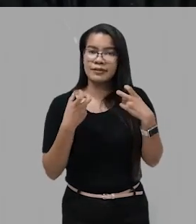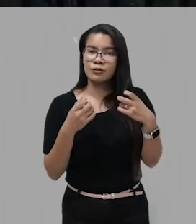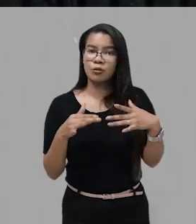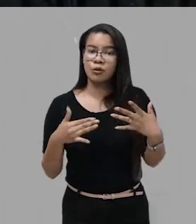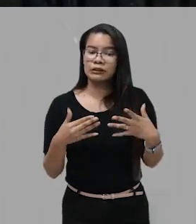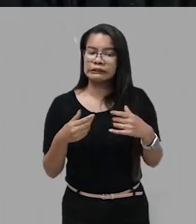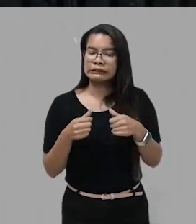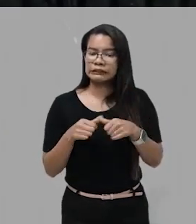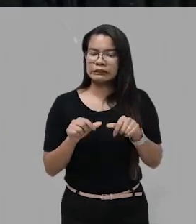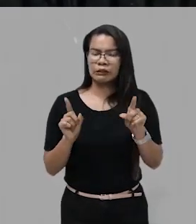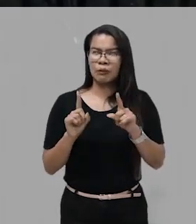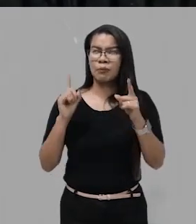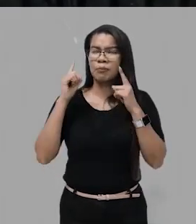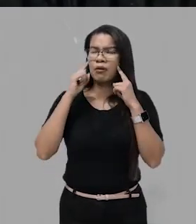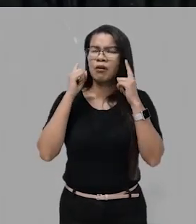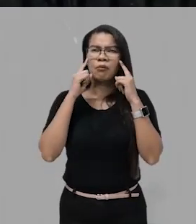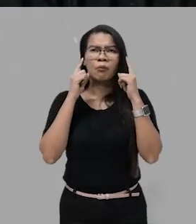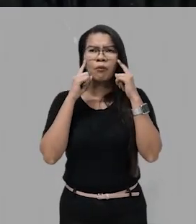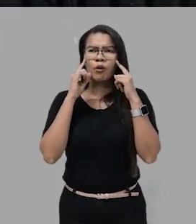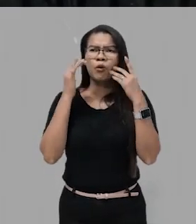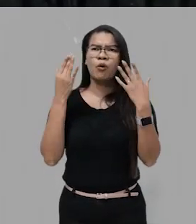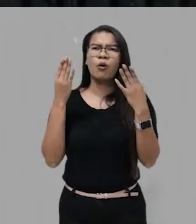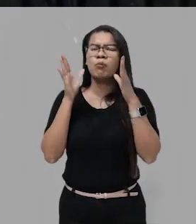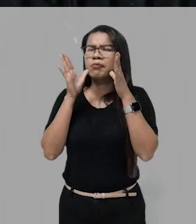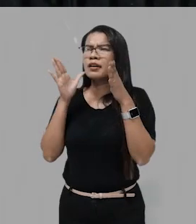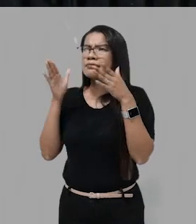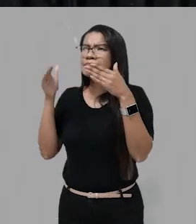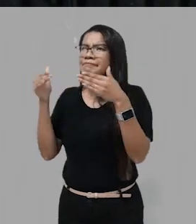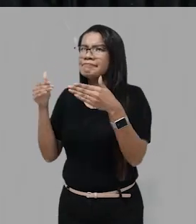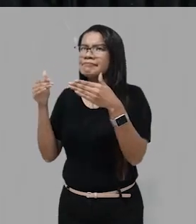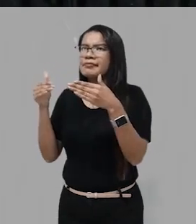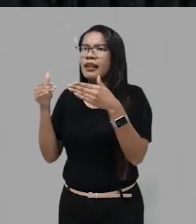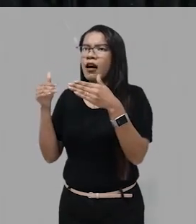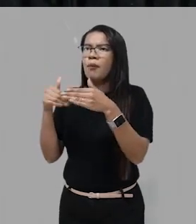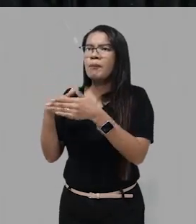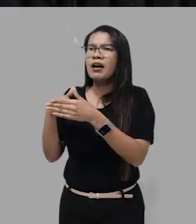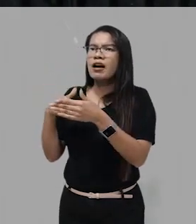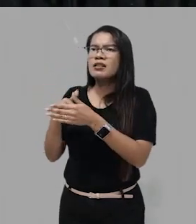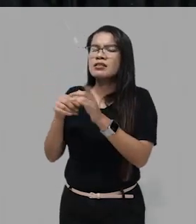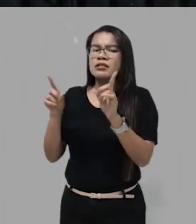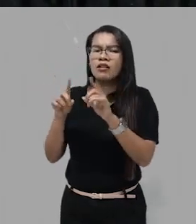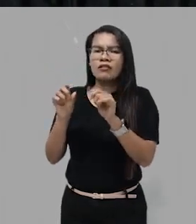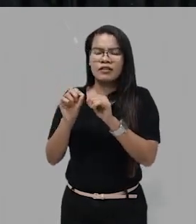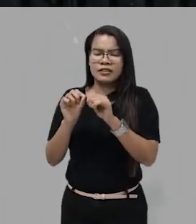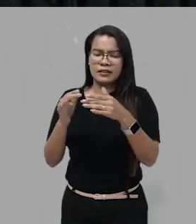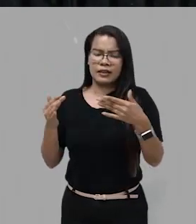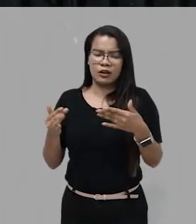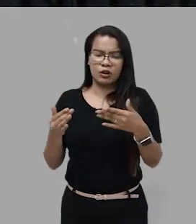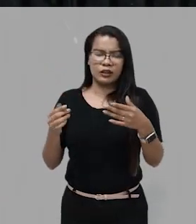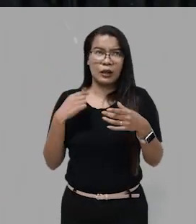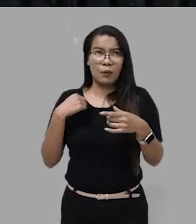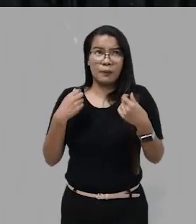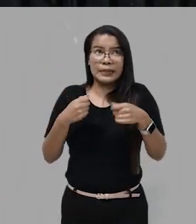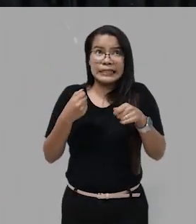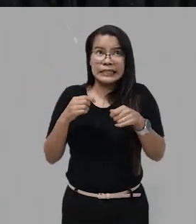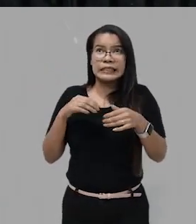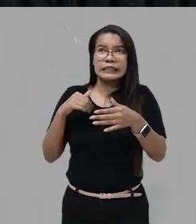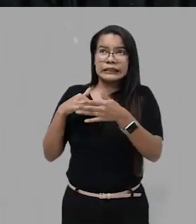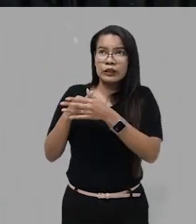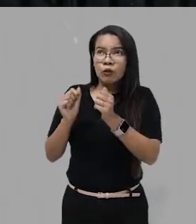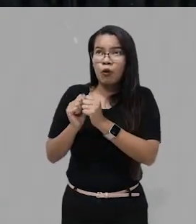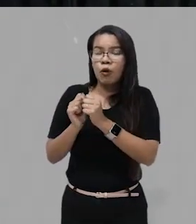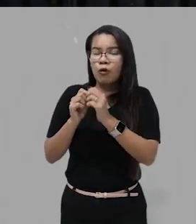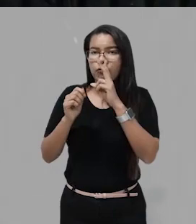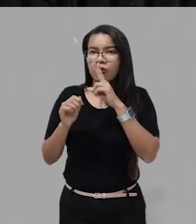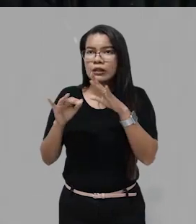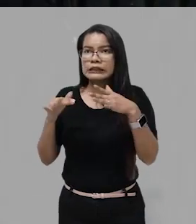ele não está pensando, ele não vai dar atenção àquele passe que ele vai realizar. Ele não vai pensar, agora eu tenho que realizar com essa força aqui e tal.